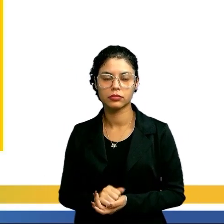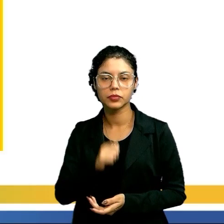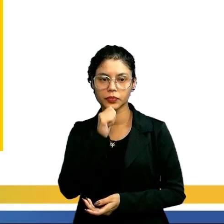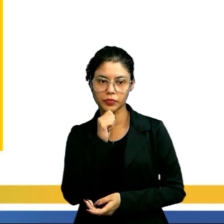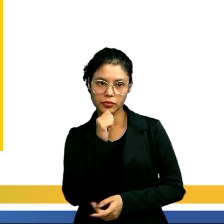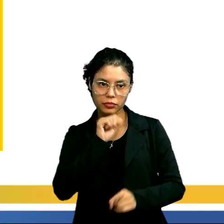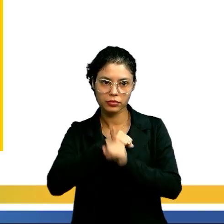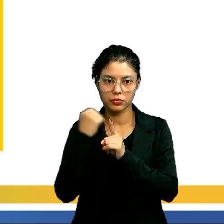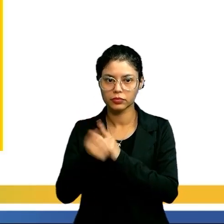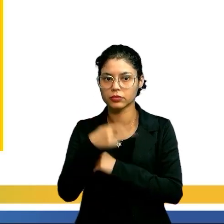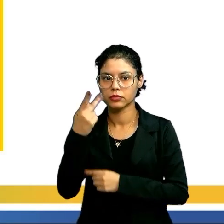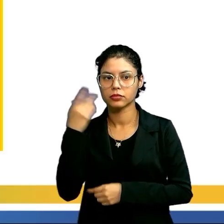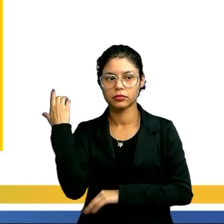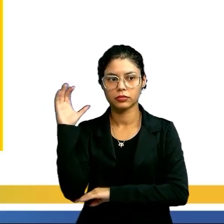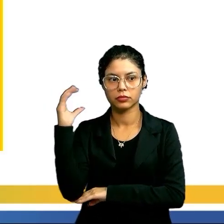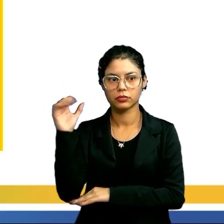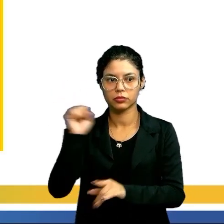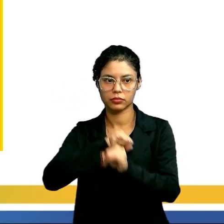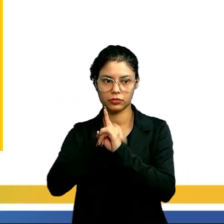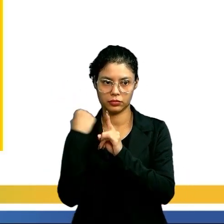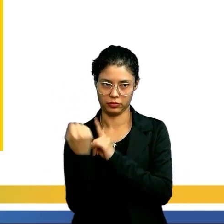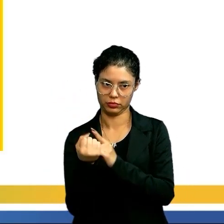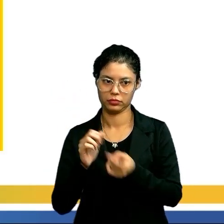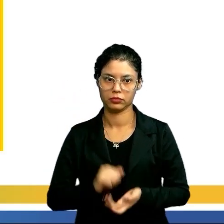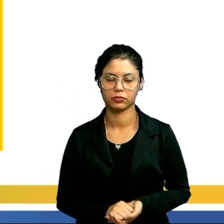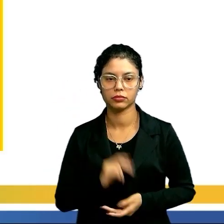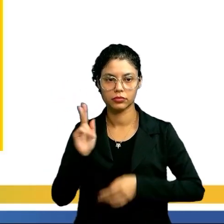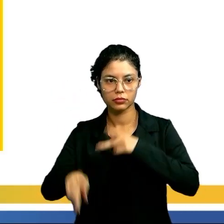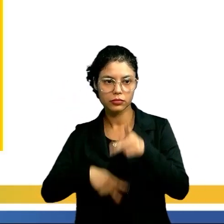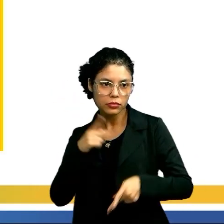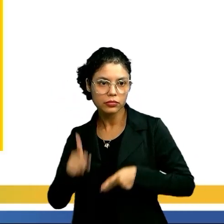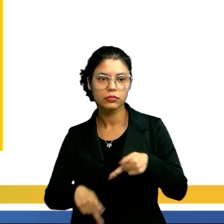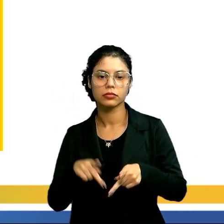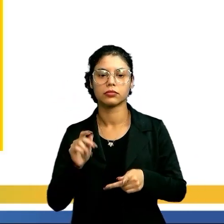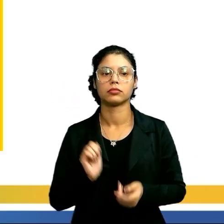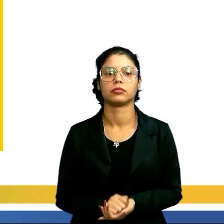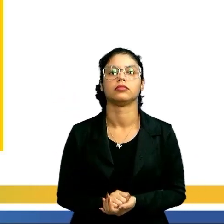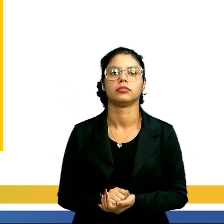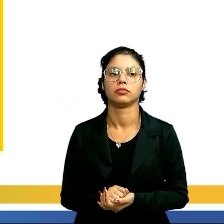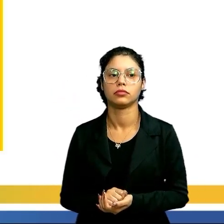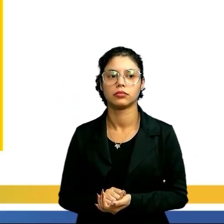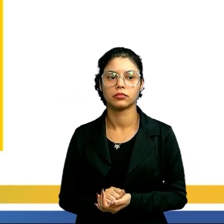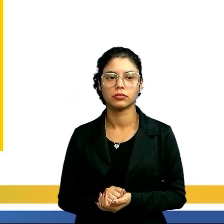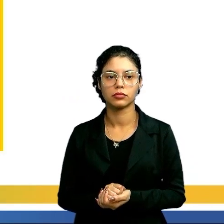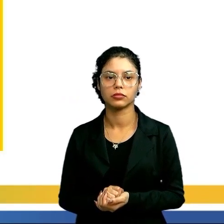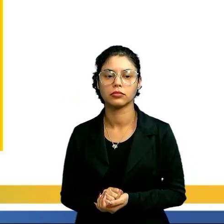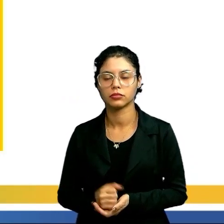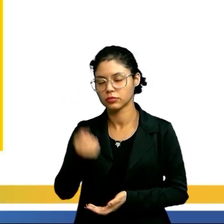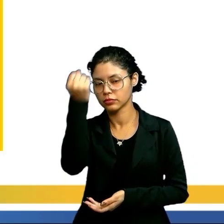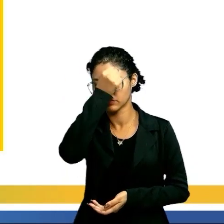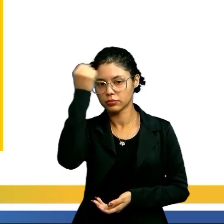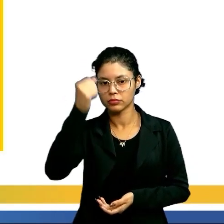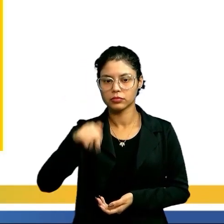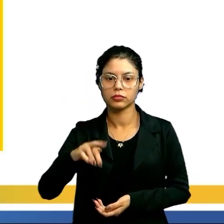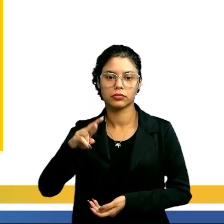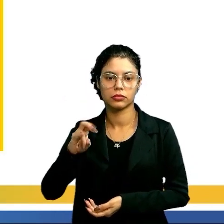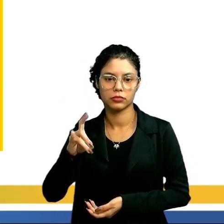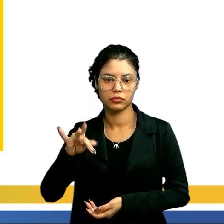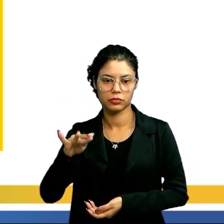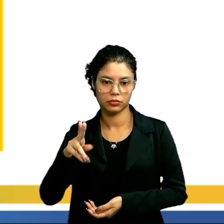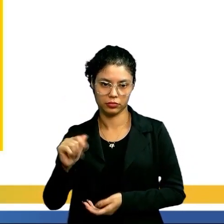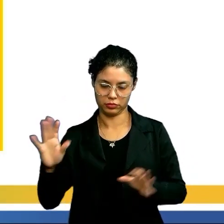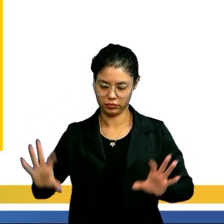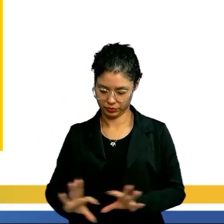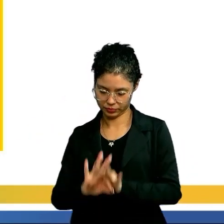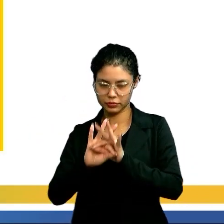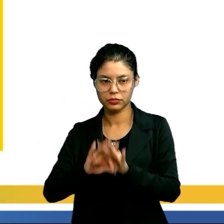social diz respeito nas ciências sociais, em particular na sociologia e na antropologia, a uma